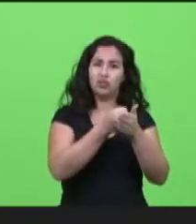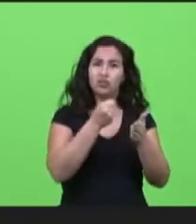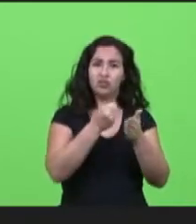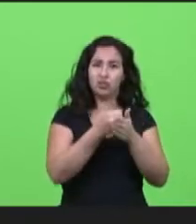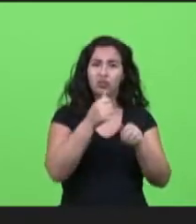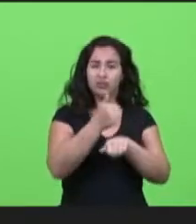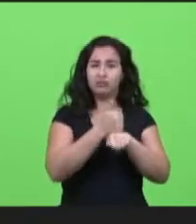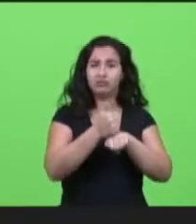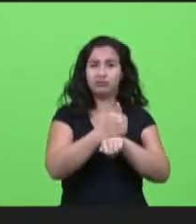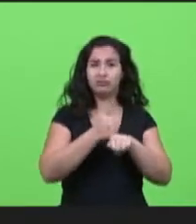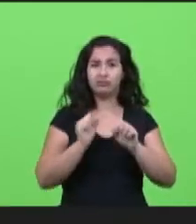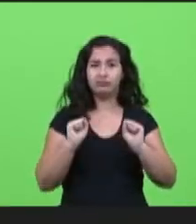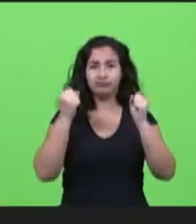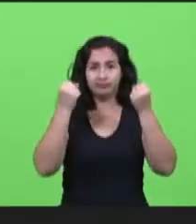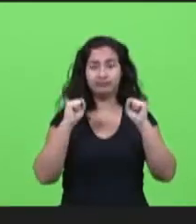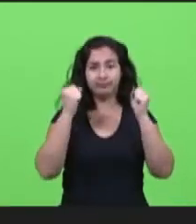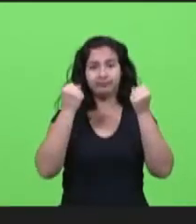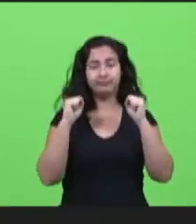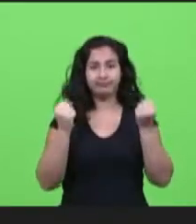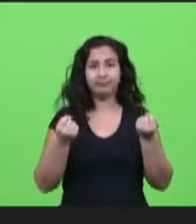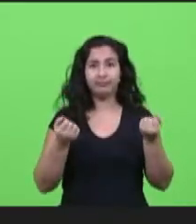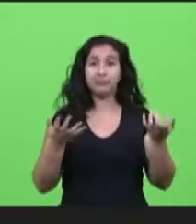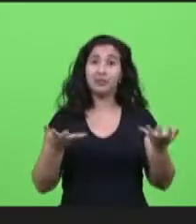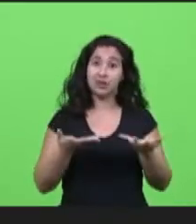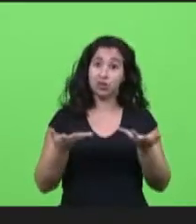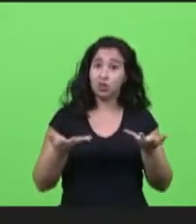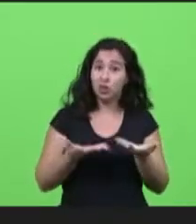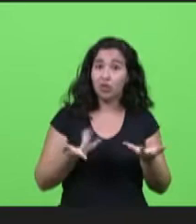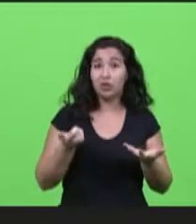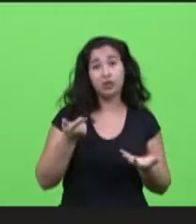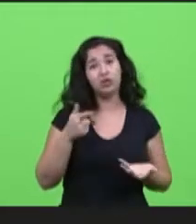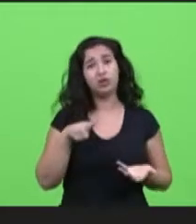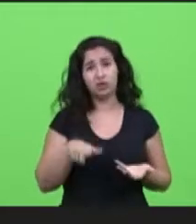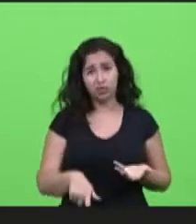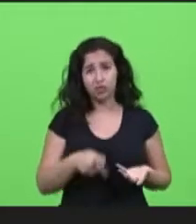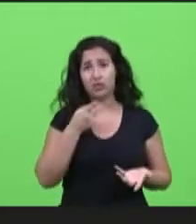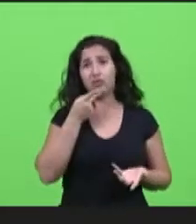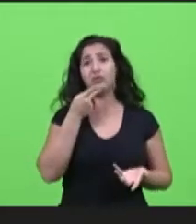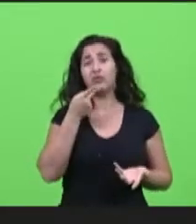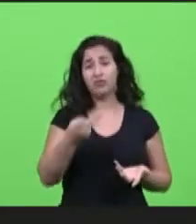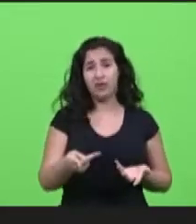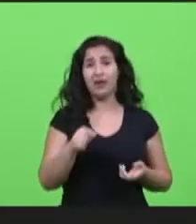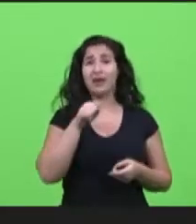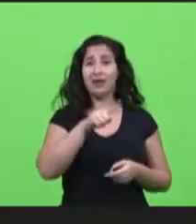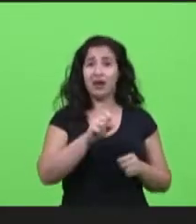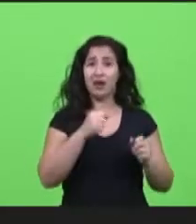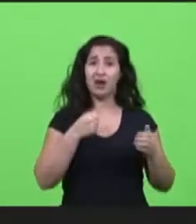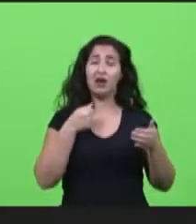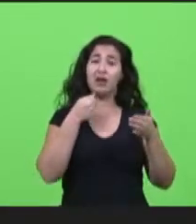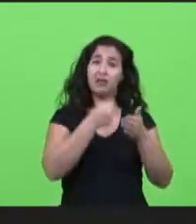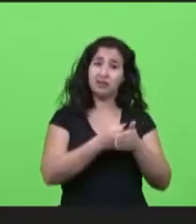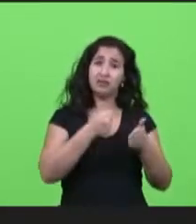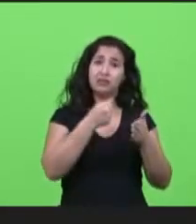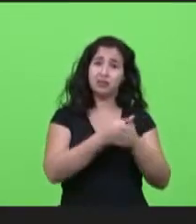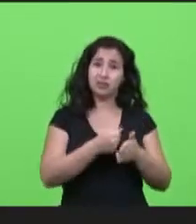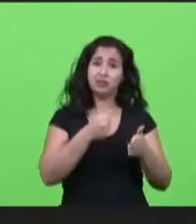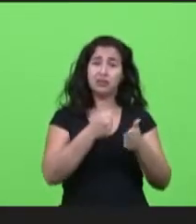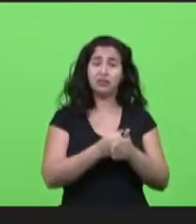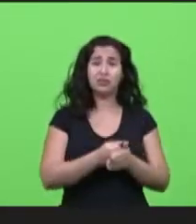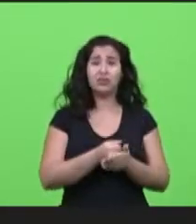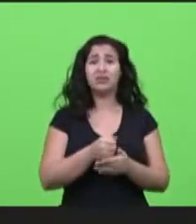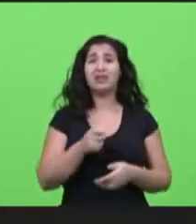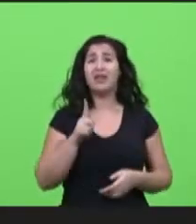também se reafirma enquanto uma luta que muitas vezes a